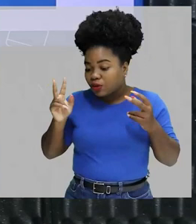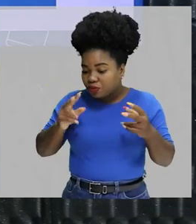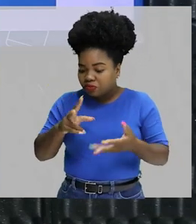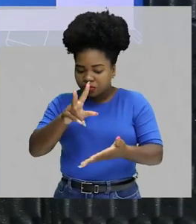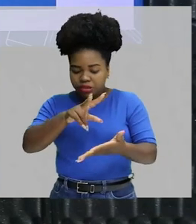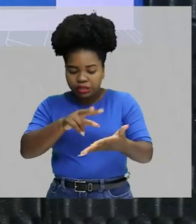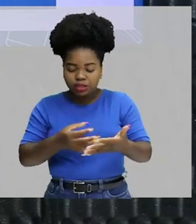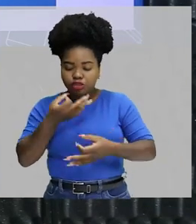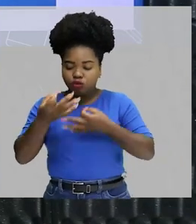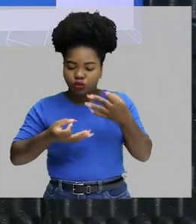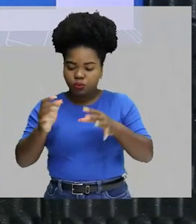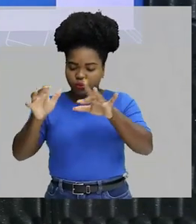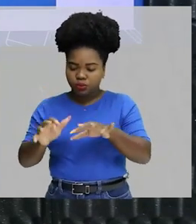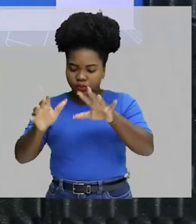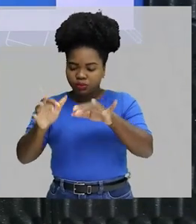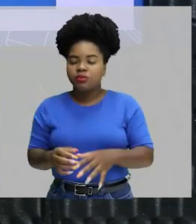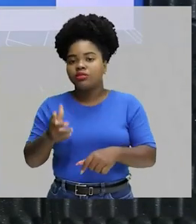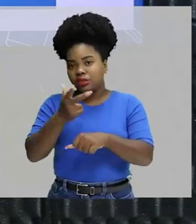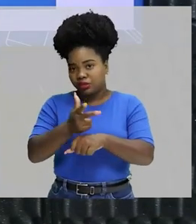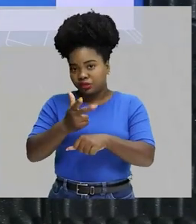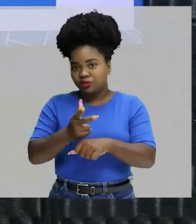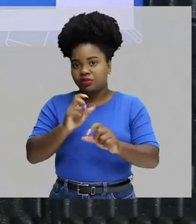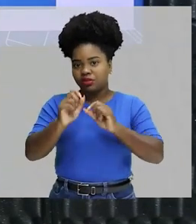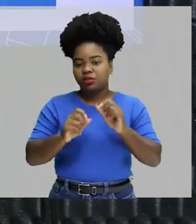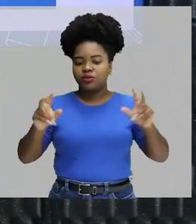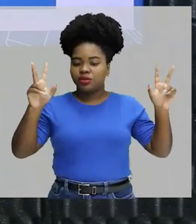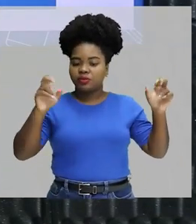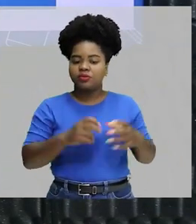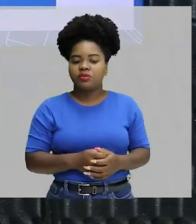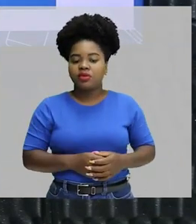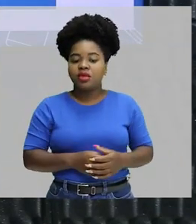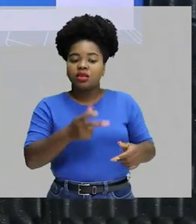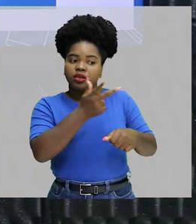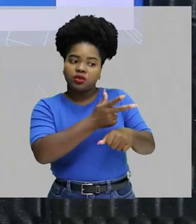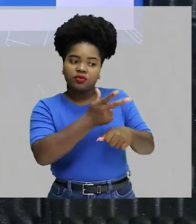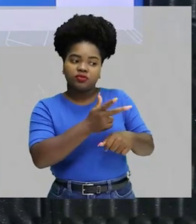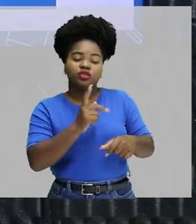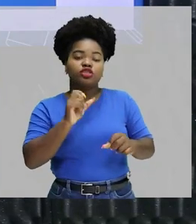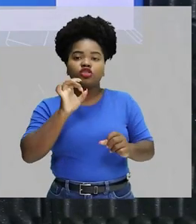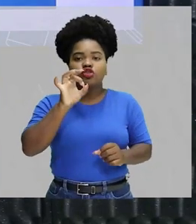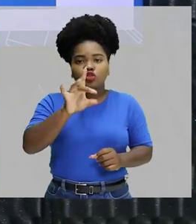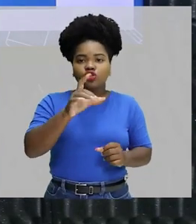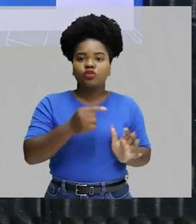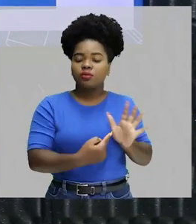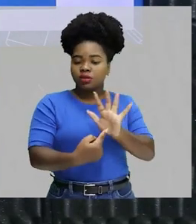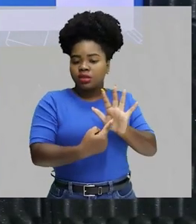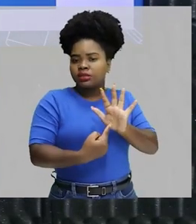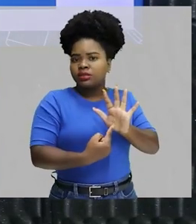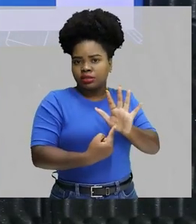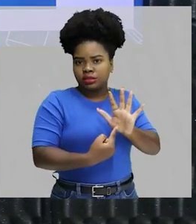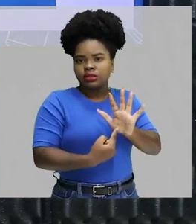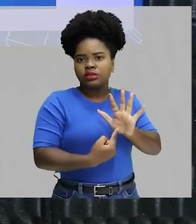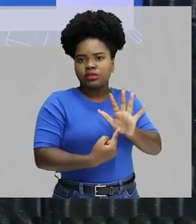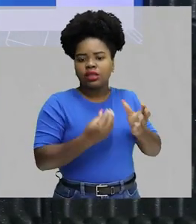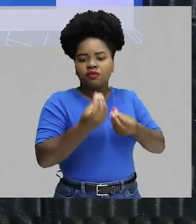assim que aquele vídeo Eu Só mostrava o lado da mulher tinha que ver também por que o ial agiu